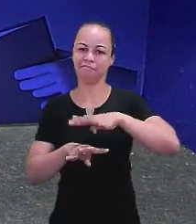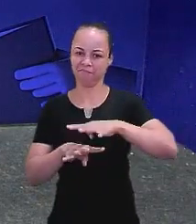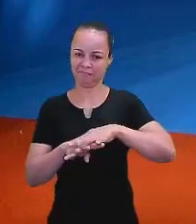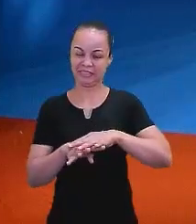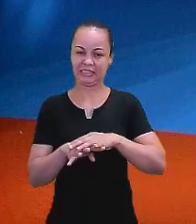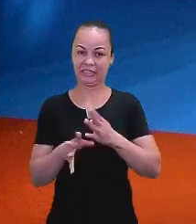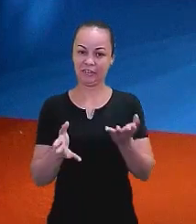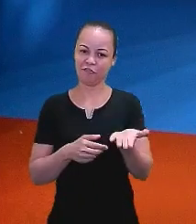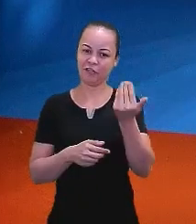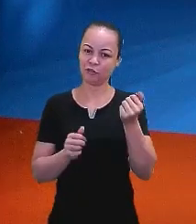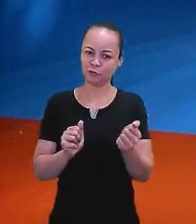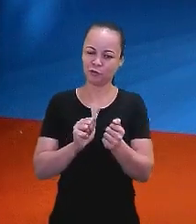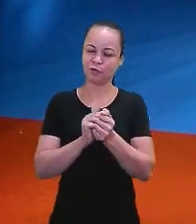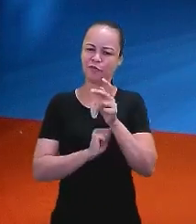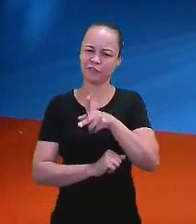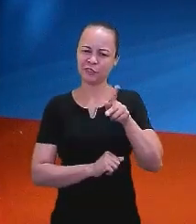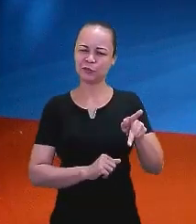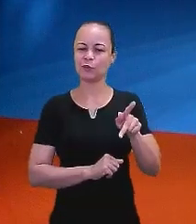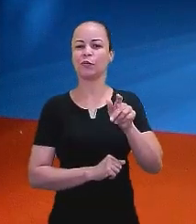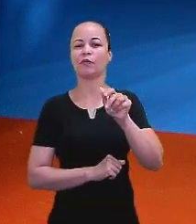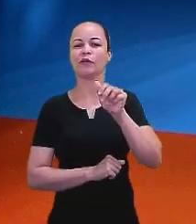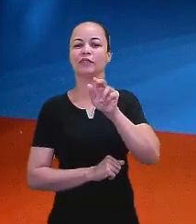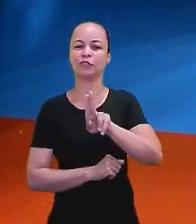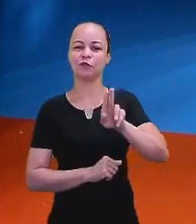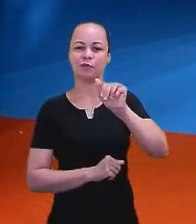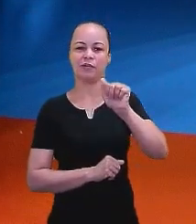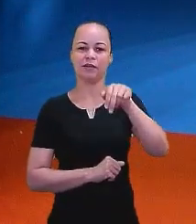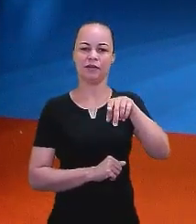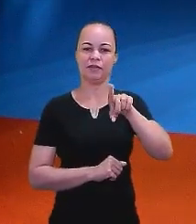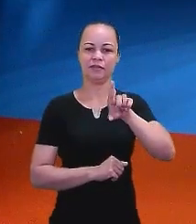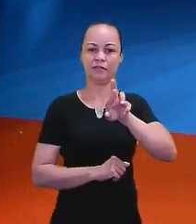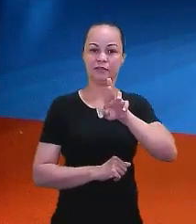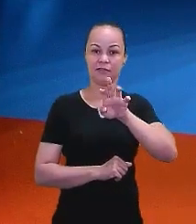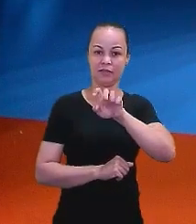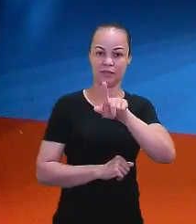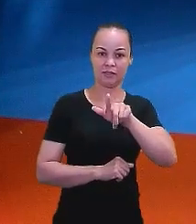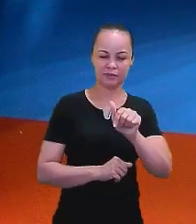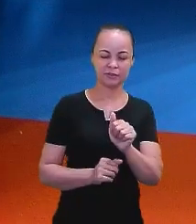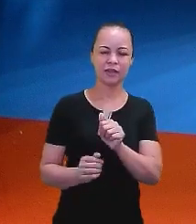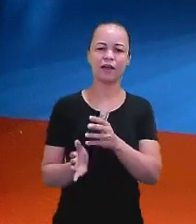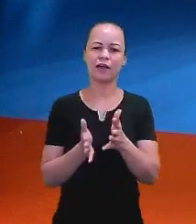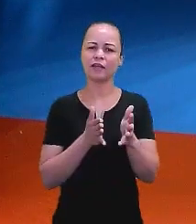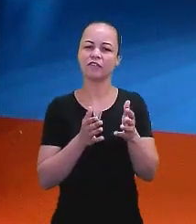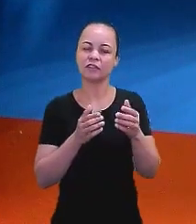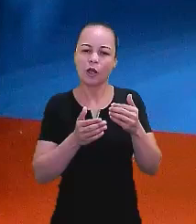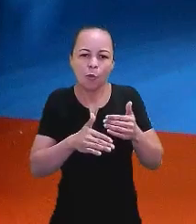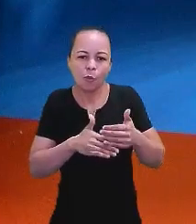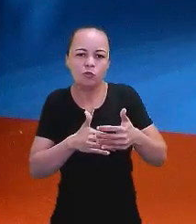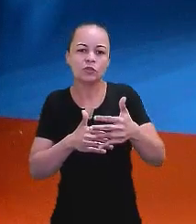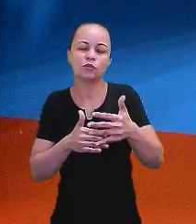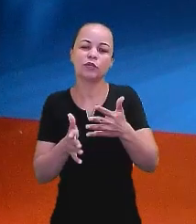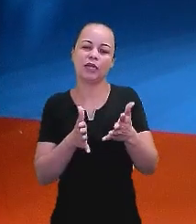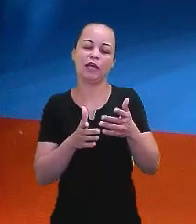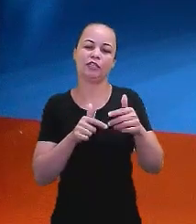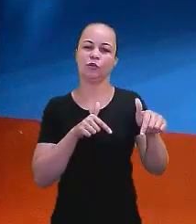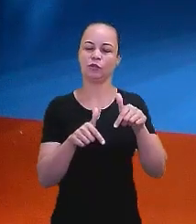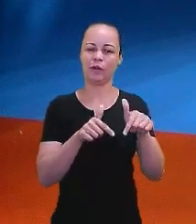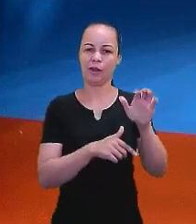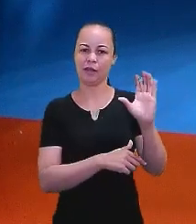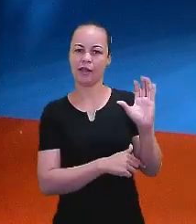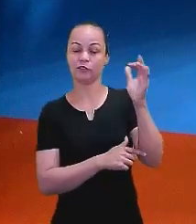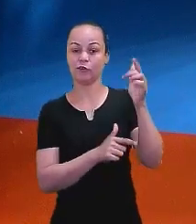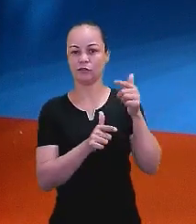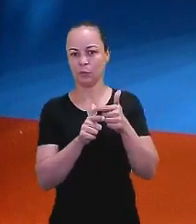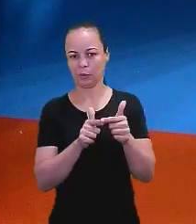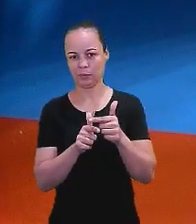vem comigo, Andressa Sacramento, porque hoje vamos dar continuidade ao nosso trabalho de resolução